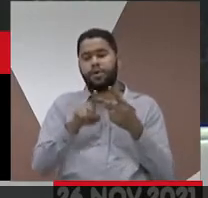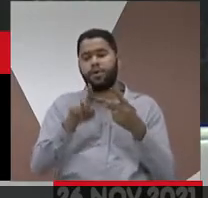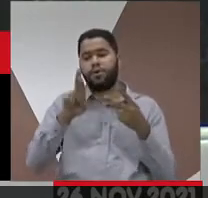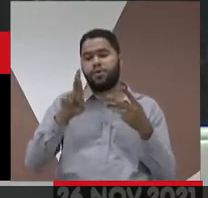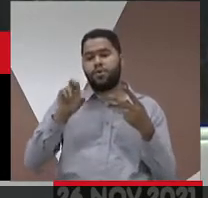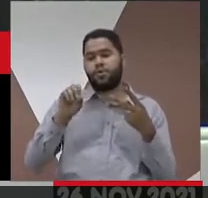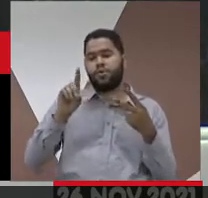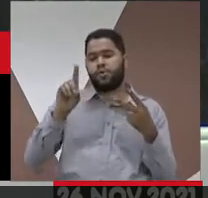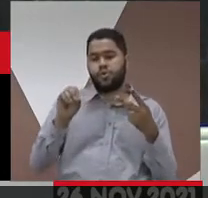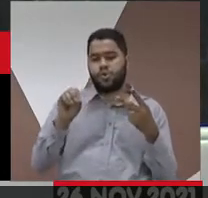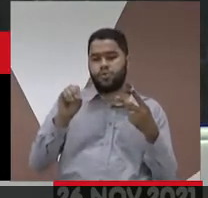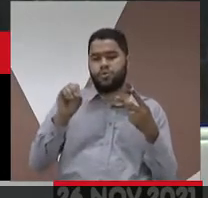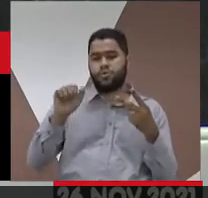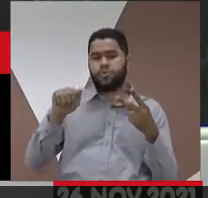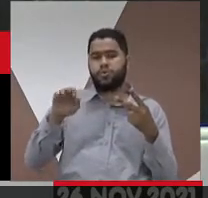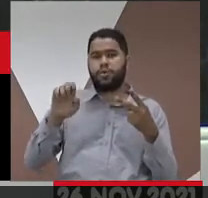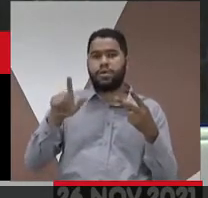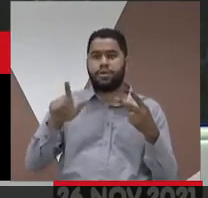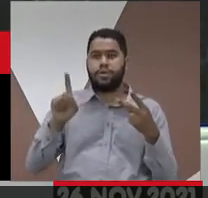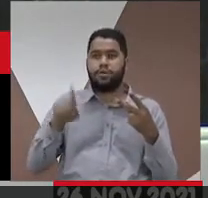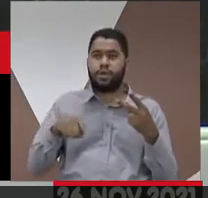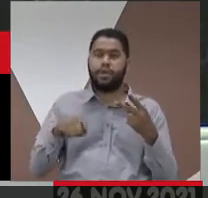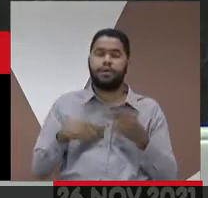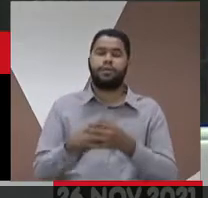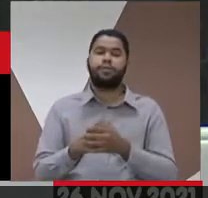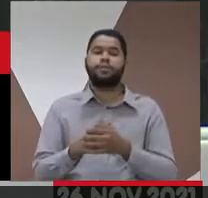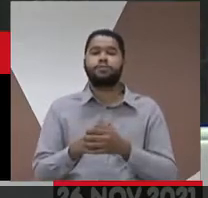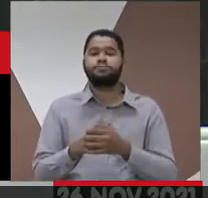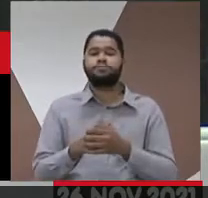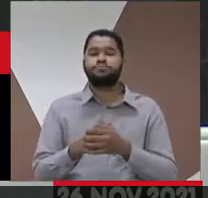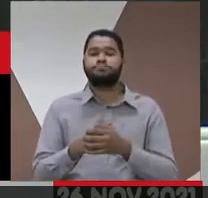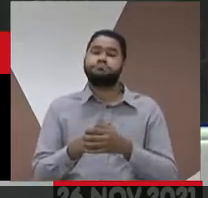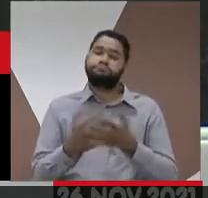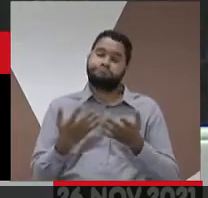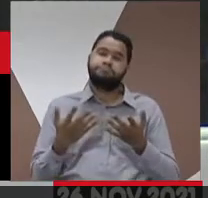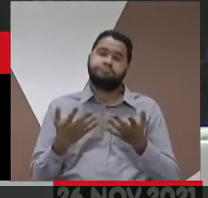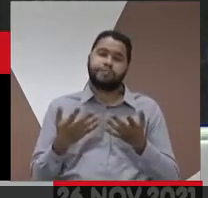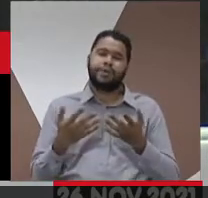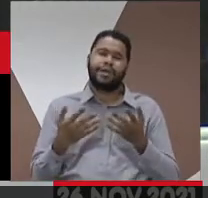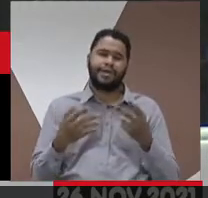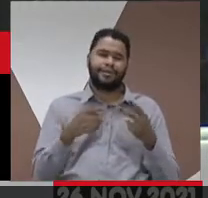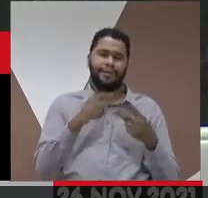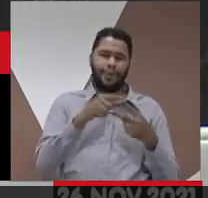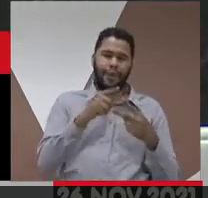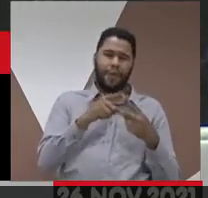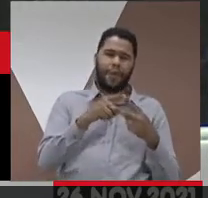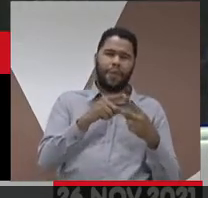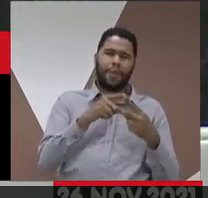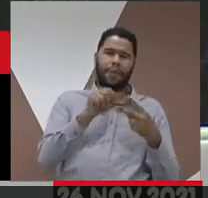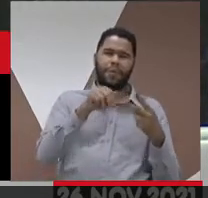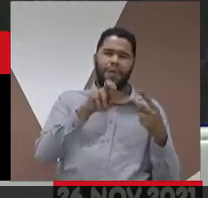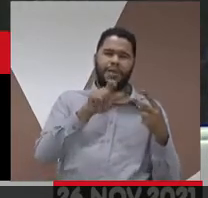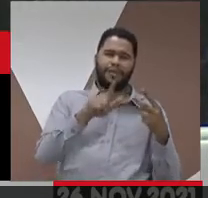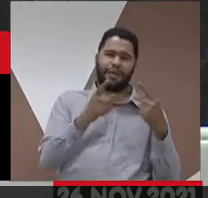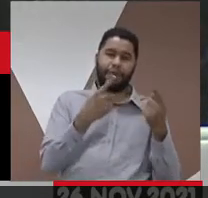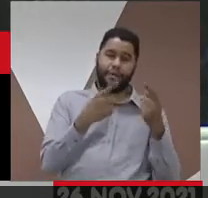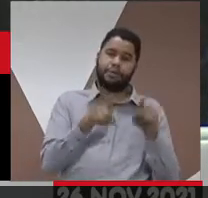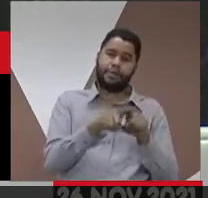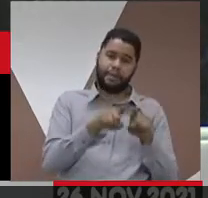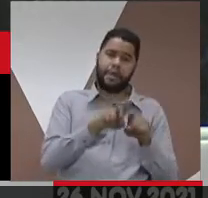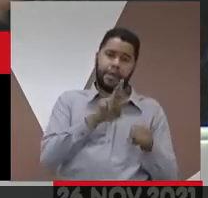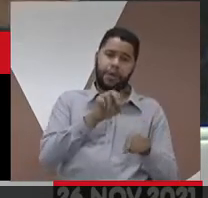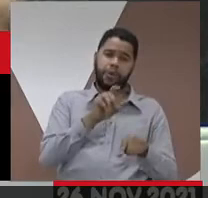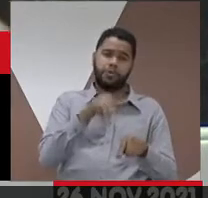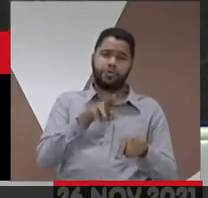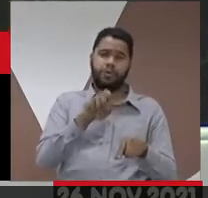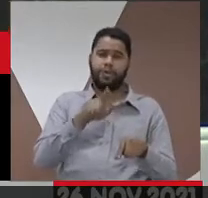ele originalmente ele era de fato um rodoanel, mesmo que incompleto, como esse também está sendo incompleto, mas ele